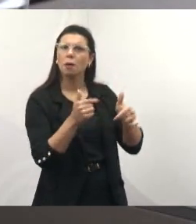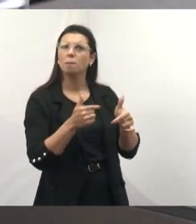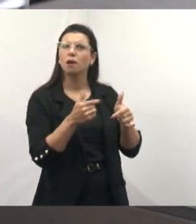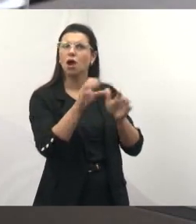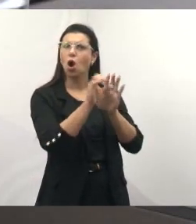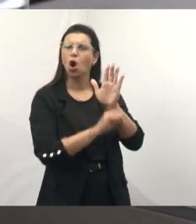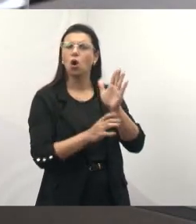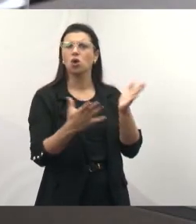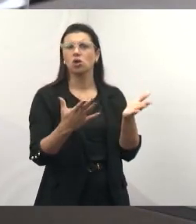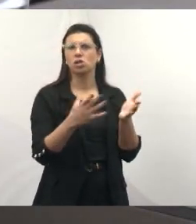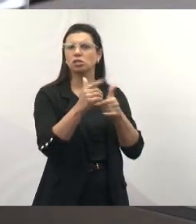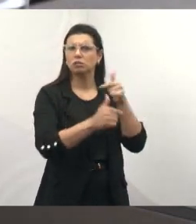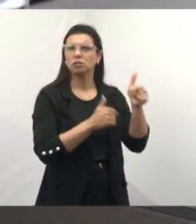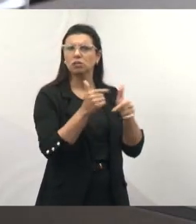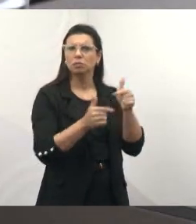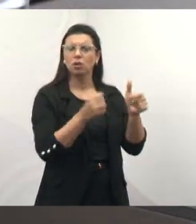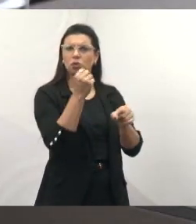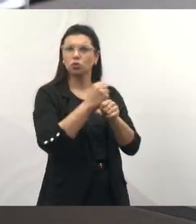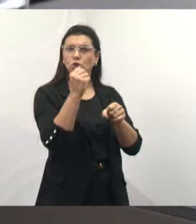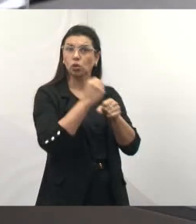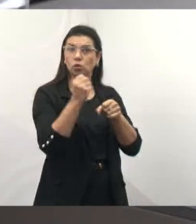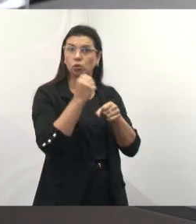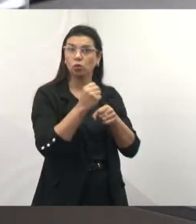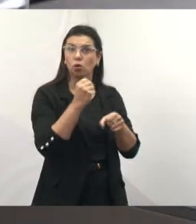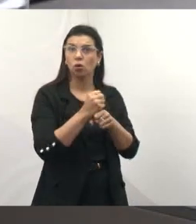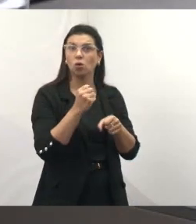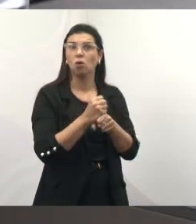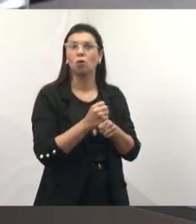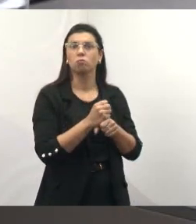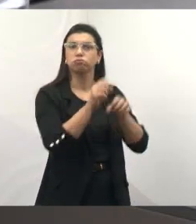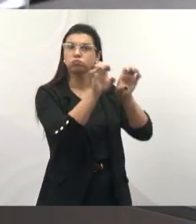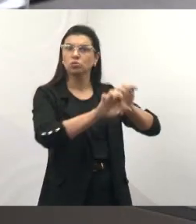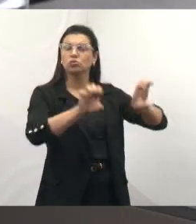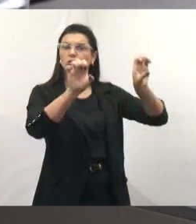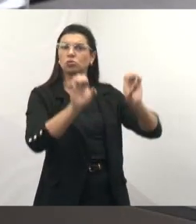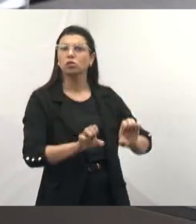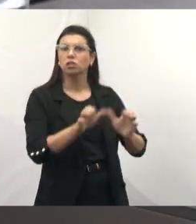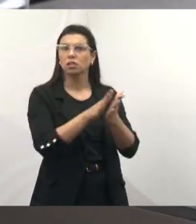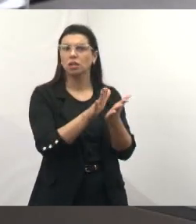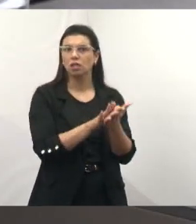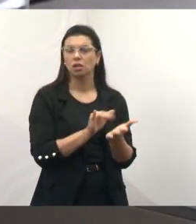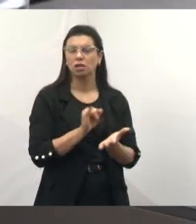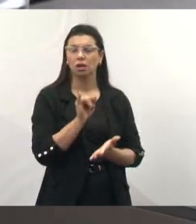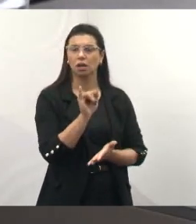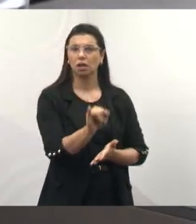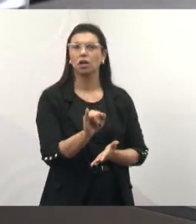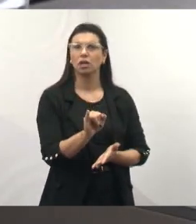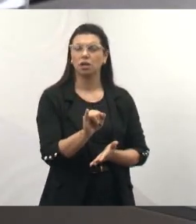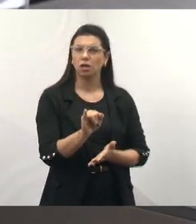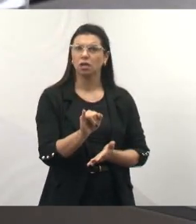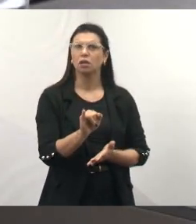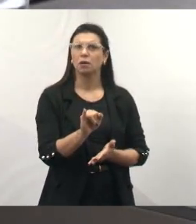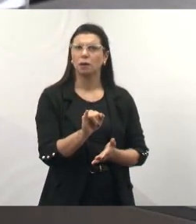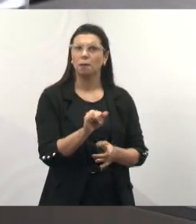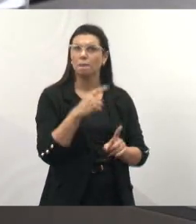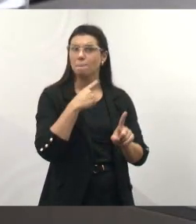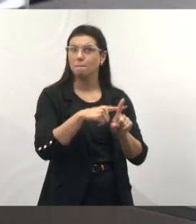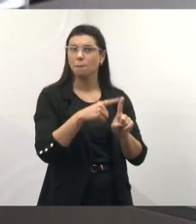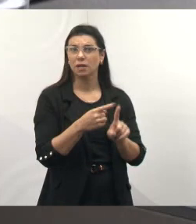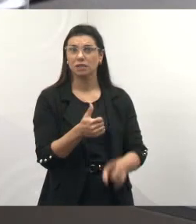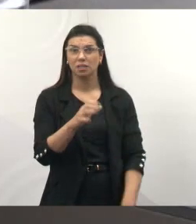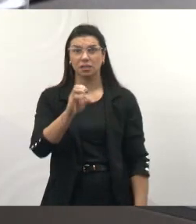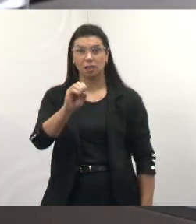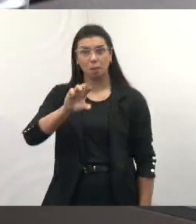ordens de serviço, né, de obras estruturantes da cidade de Jacareí, não é, de mais de 10 milhões